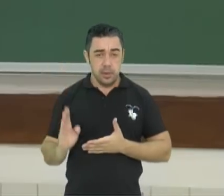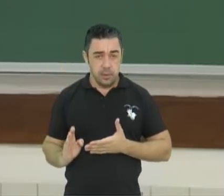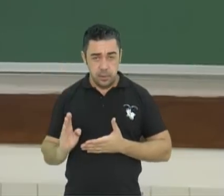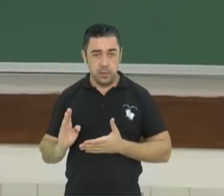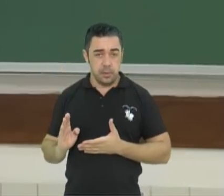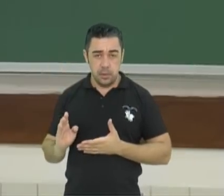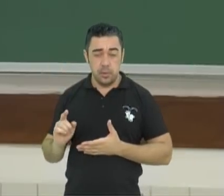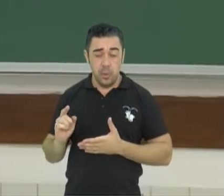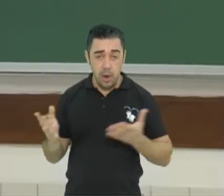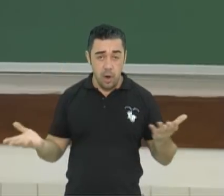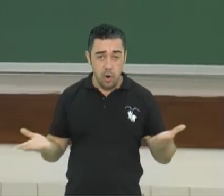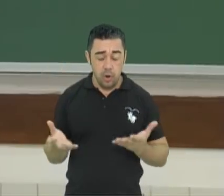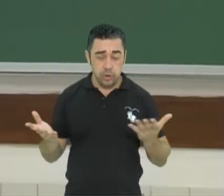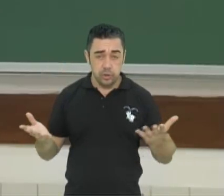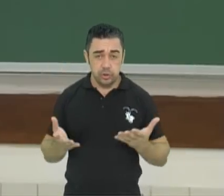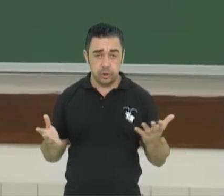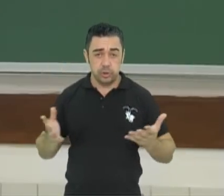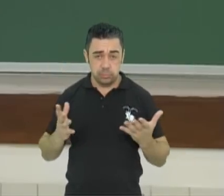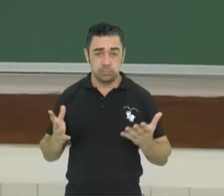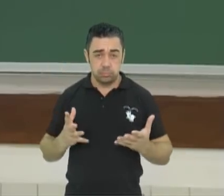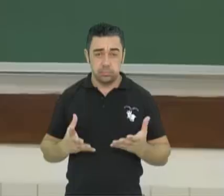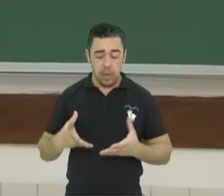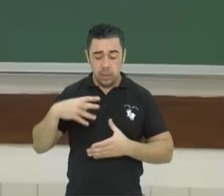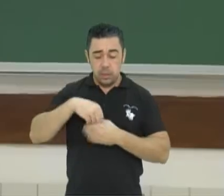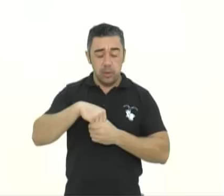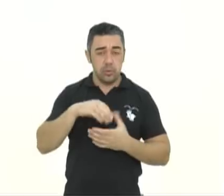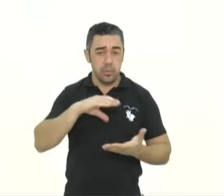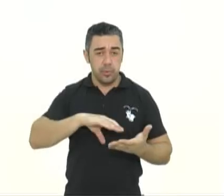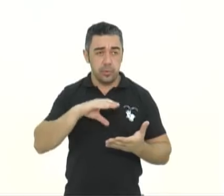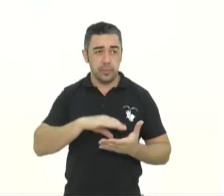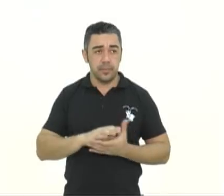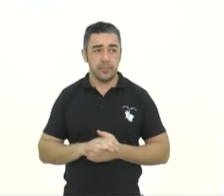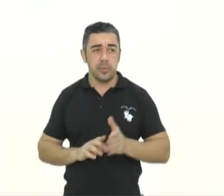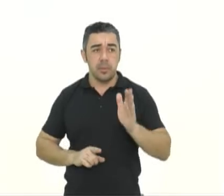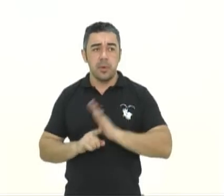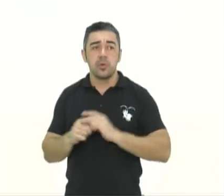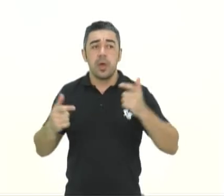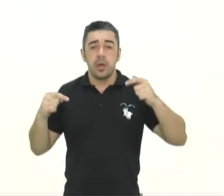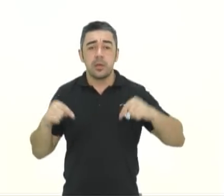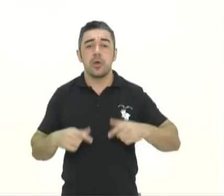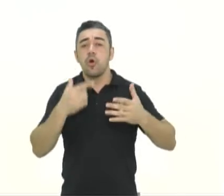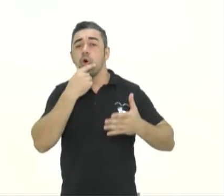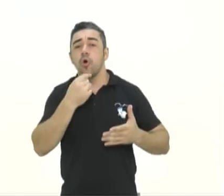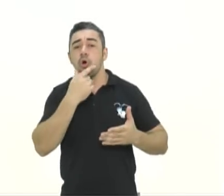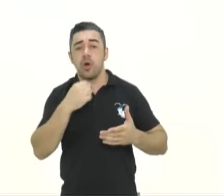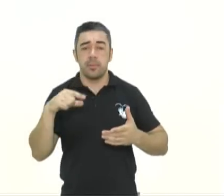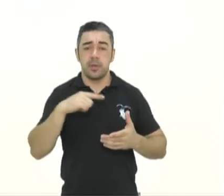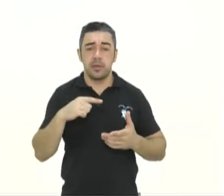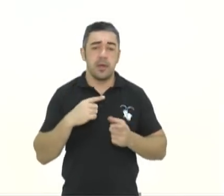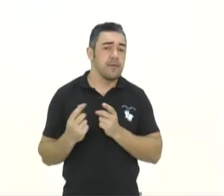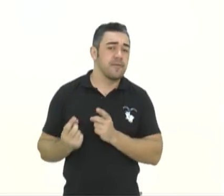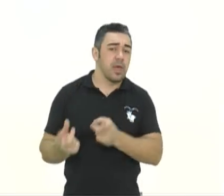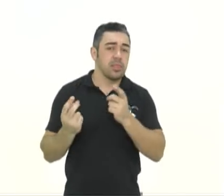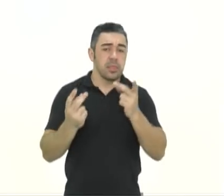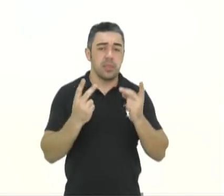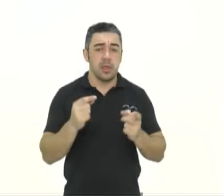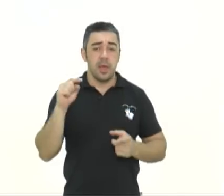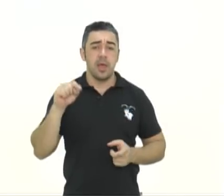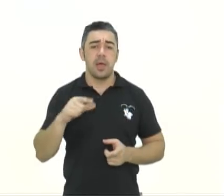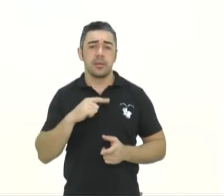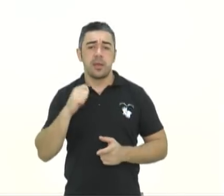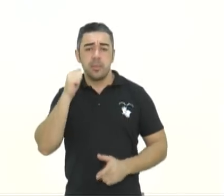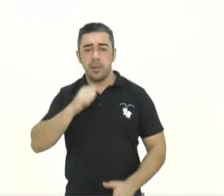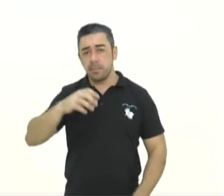que foram incorporadas no nosso idioma, né? Aqui onde estão os homens, há um grande leilão. Dizem que nele há uma